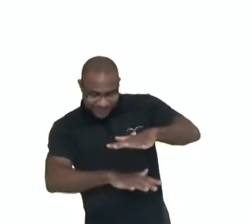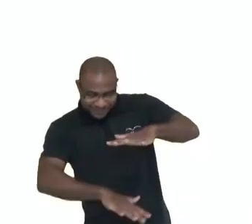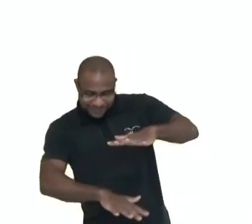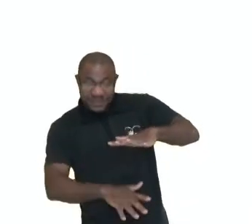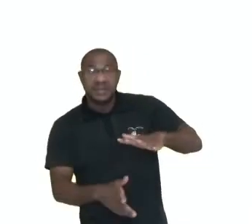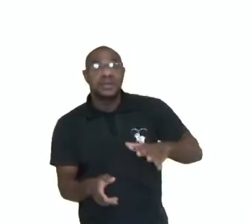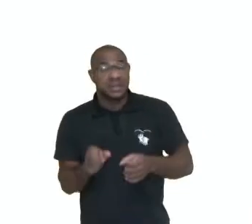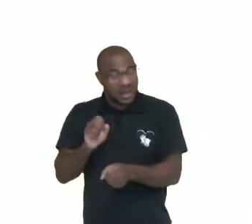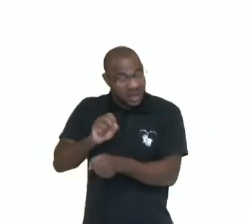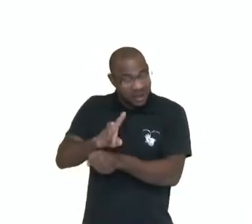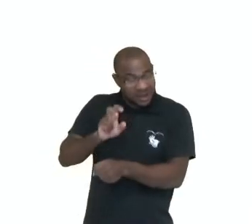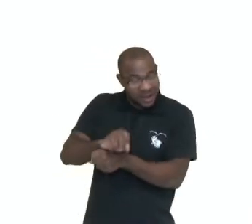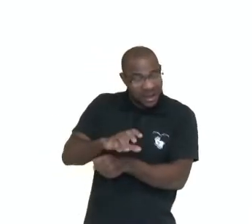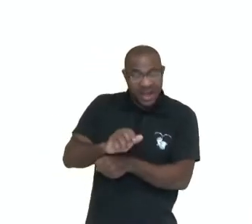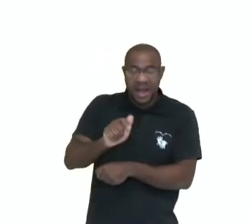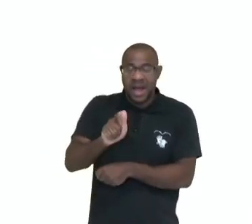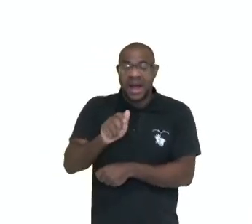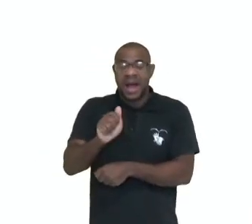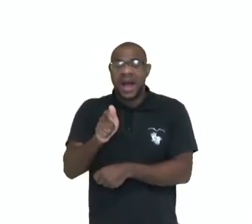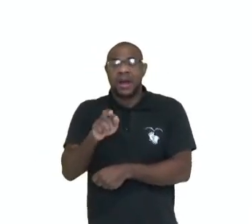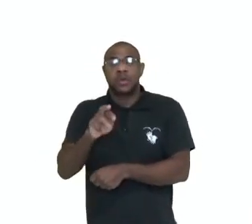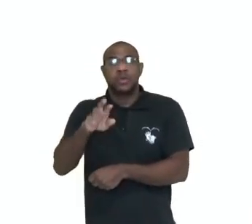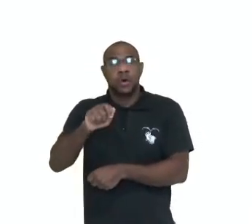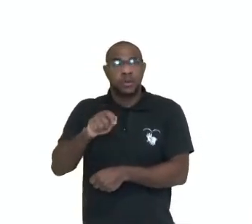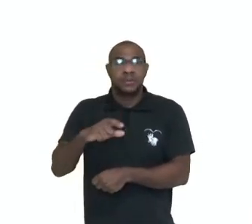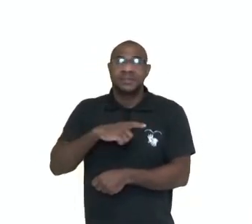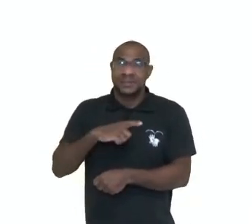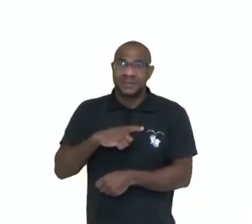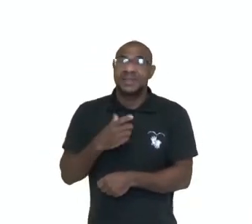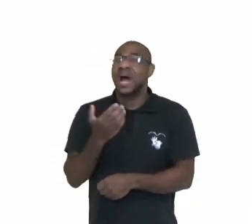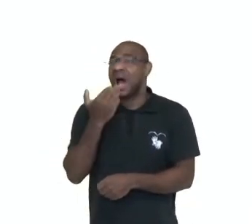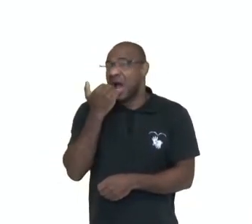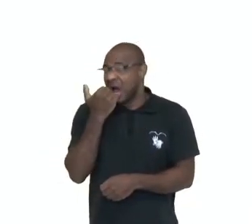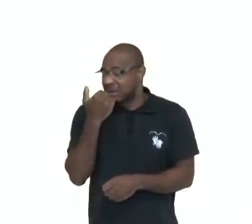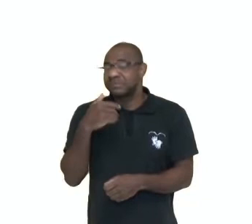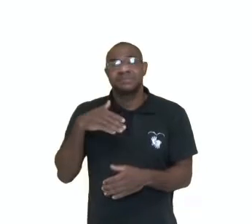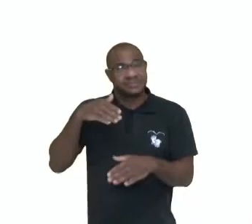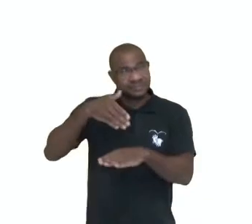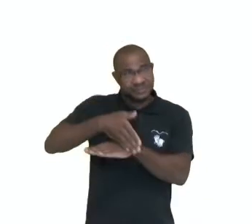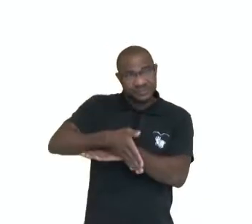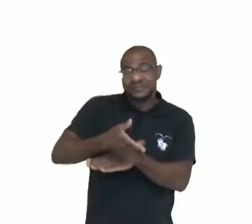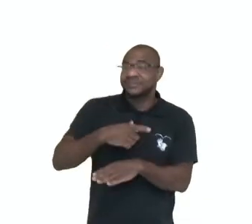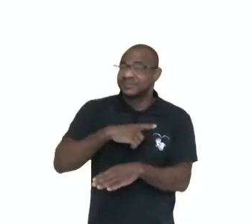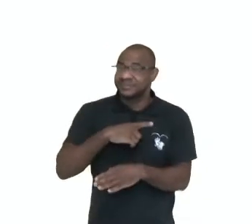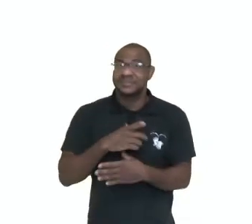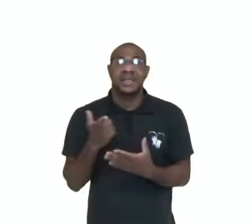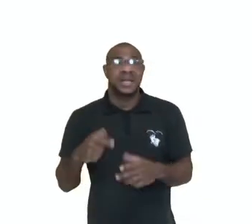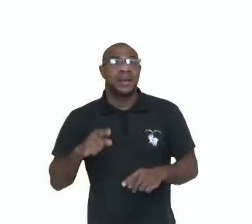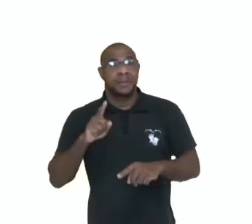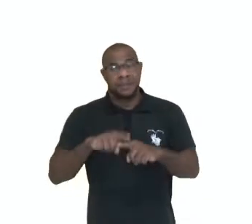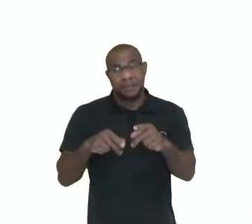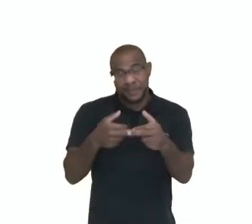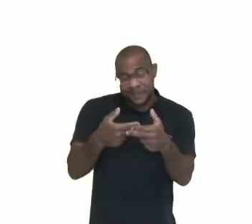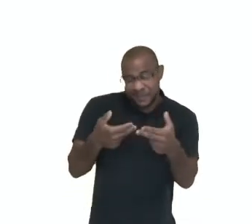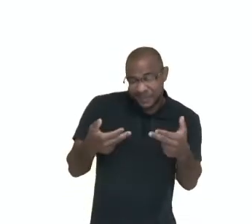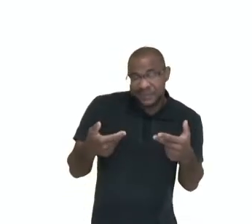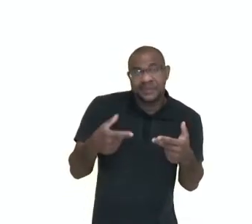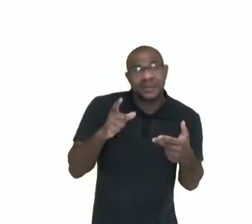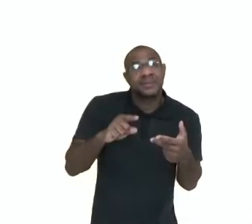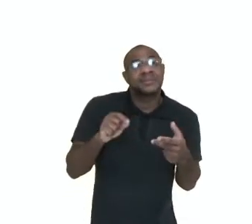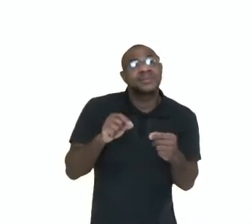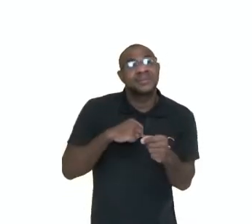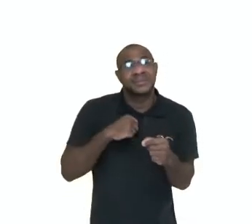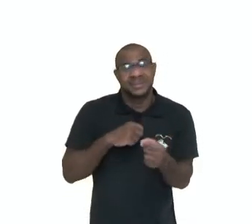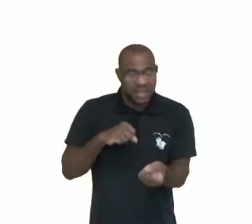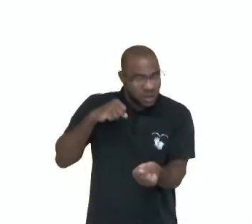agrotóxicos, eles acabam entrando na nossa cadeia alimentar. São produtos destinados aí à eliminação